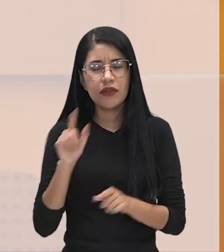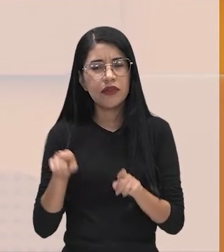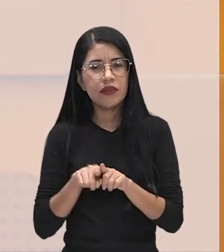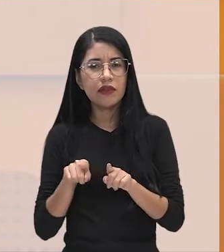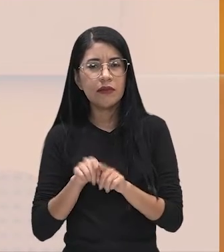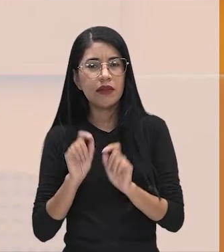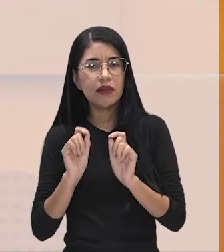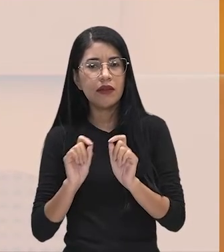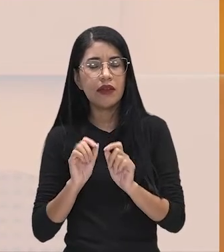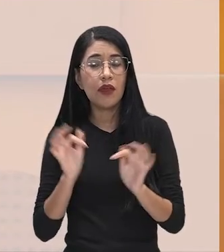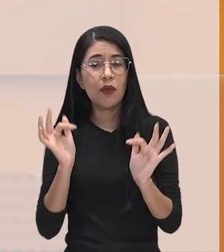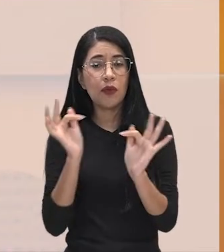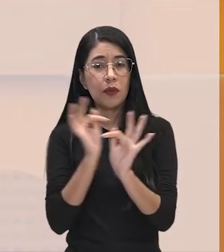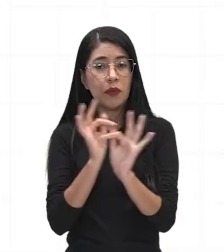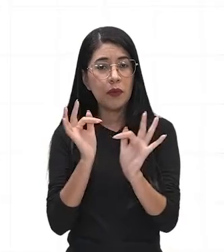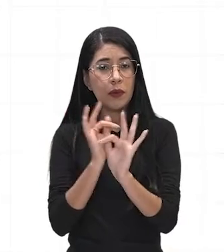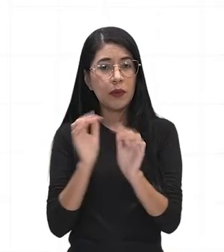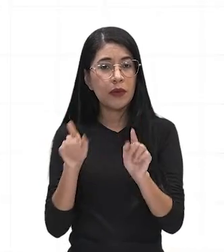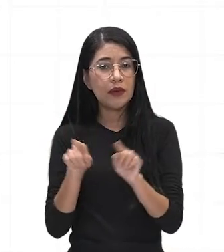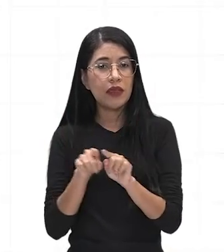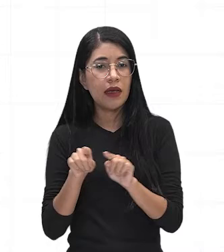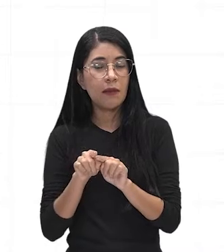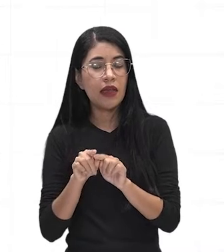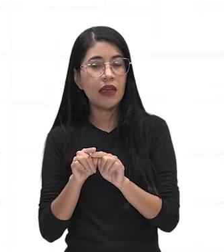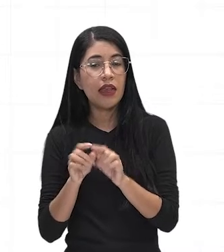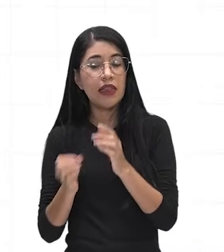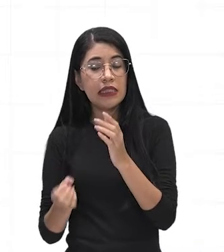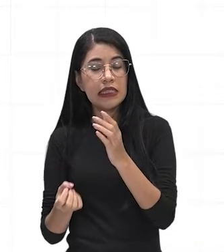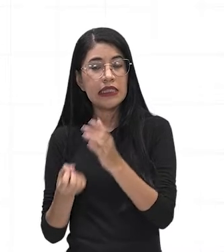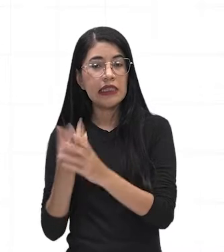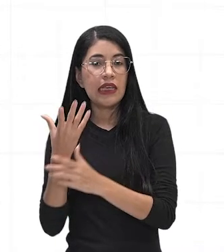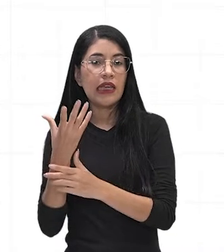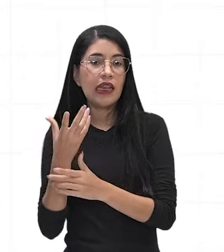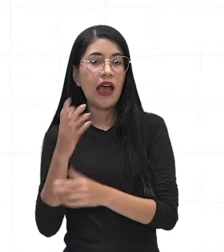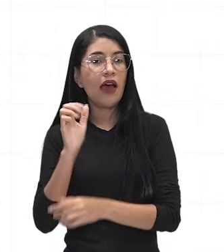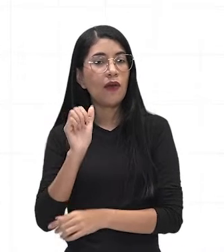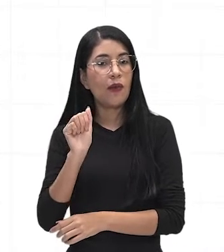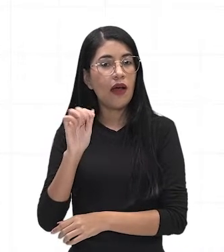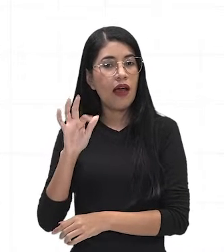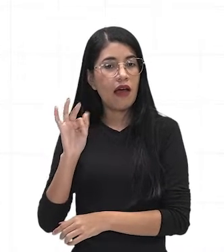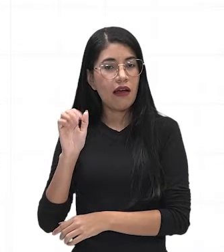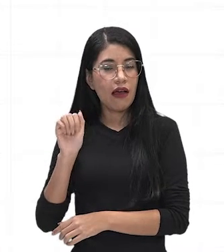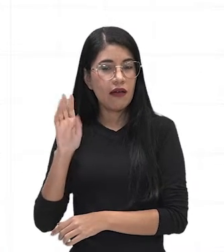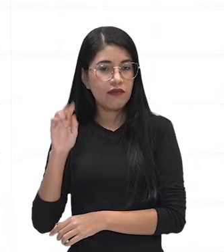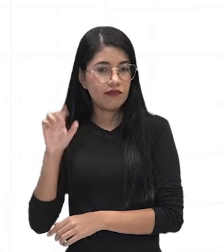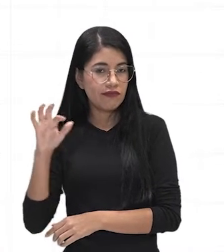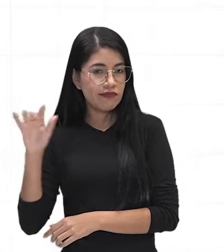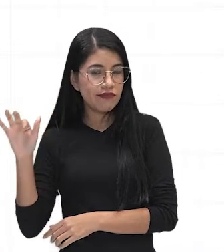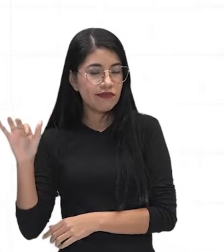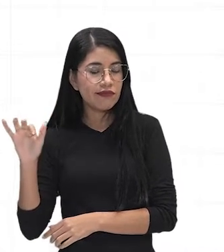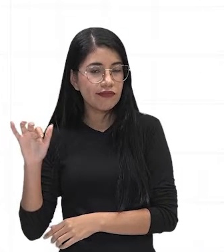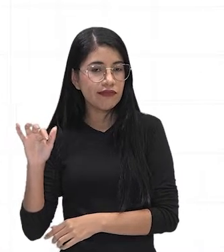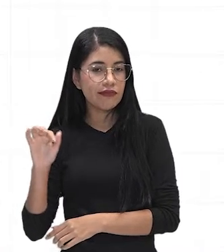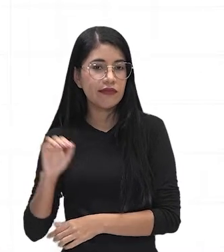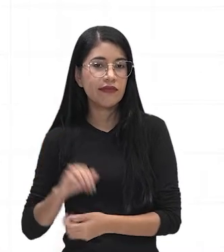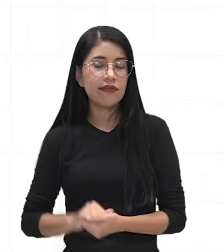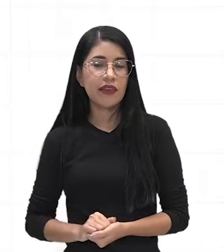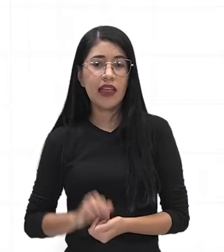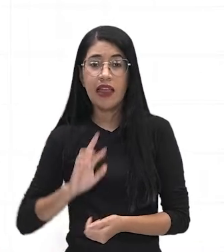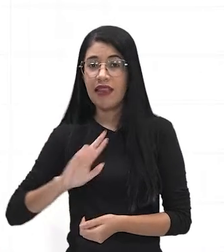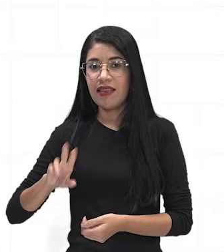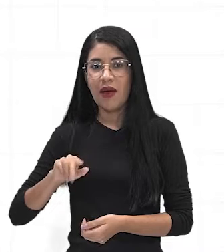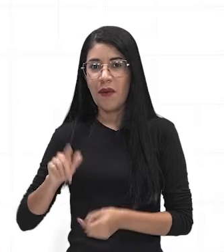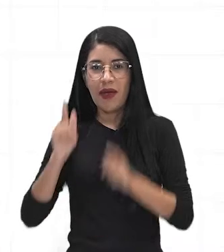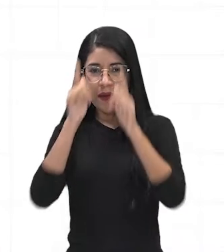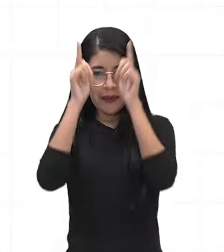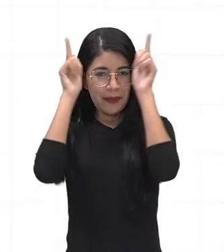comigo. Fenícios, eles são os inventores do alfabeto, tá? Não foram os gregos